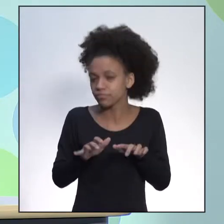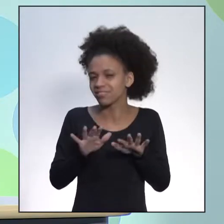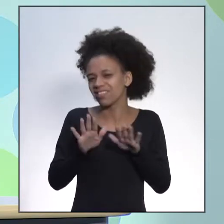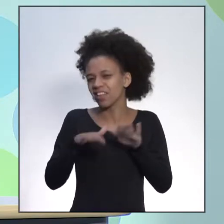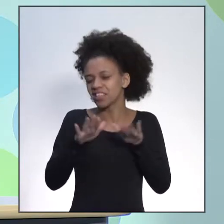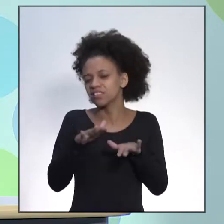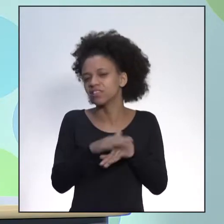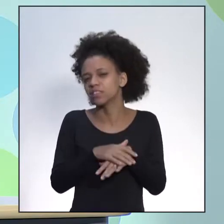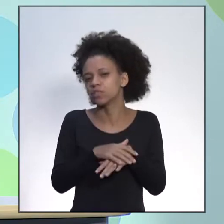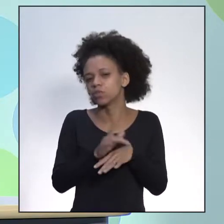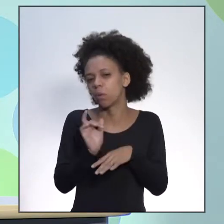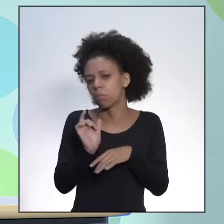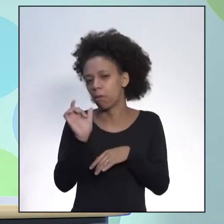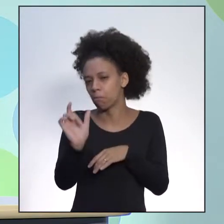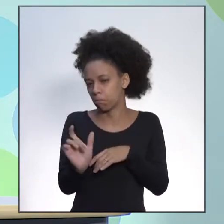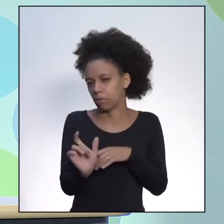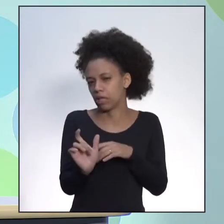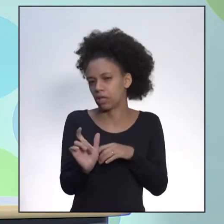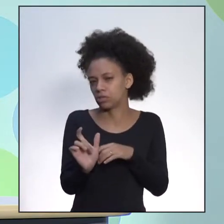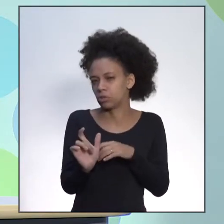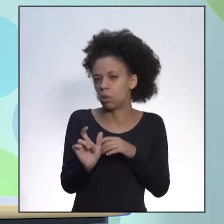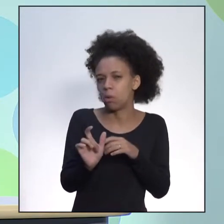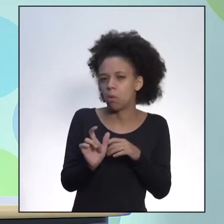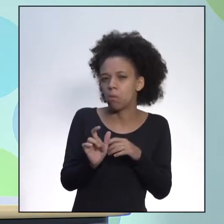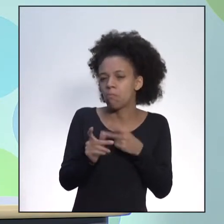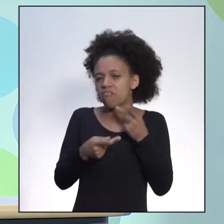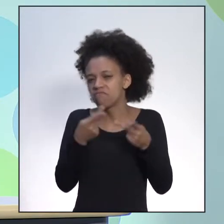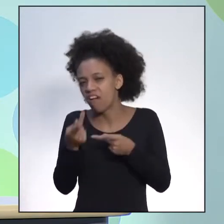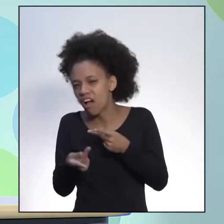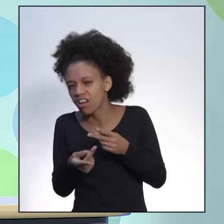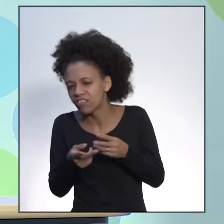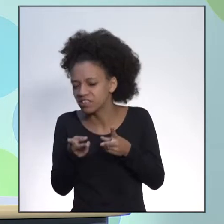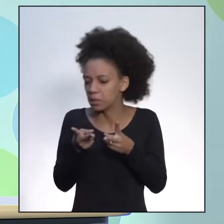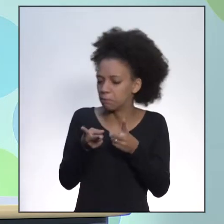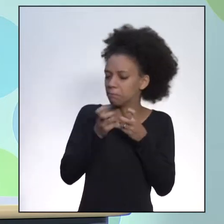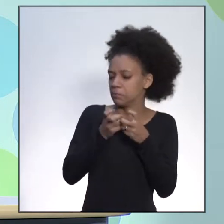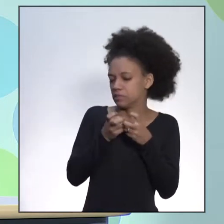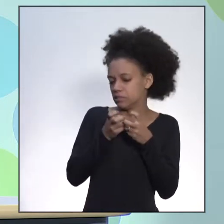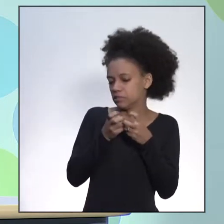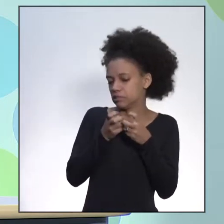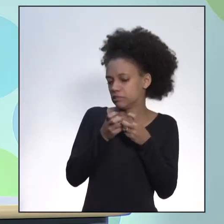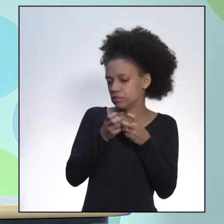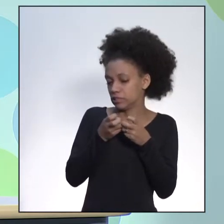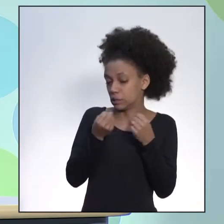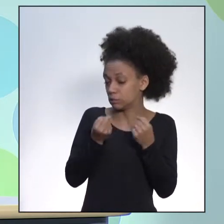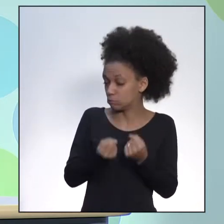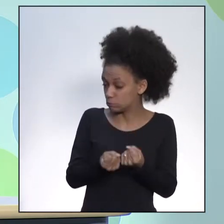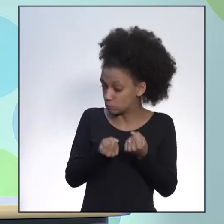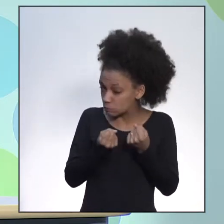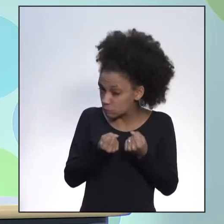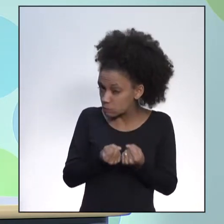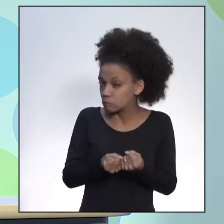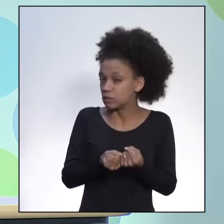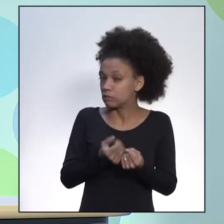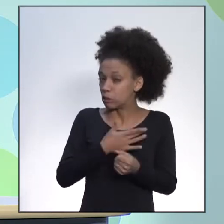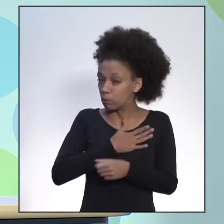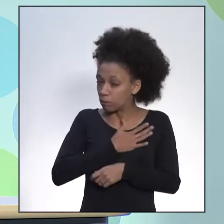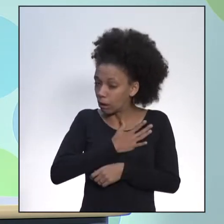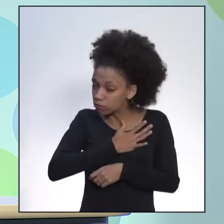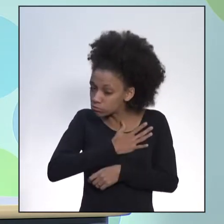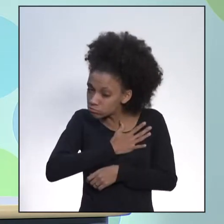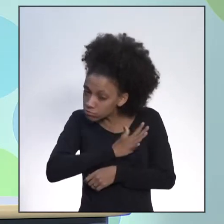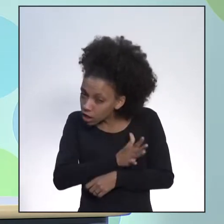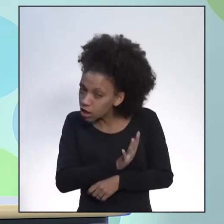vezes, alguma palavra, algum comentário, você vê que tem ali um peso muito grande de